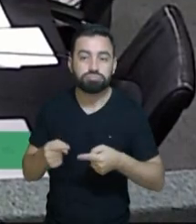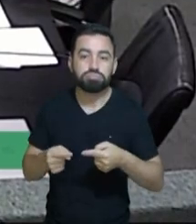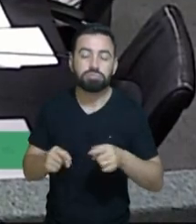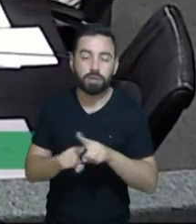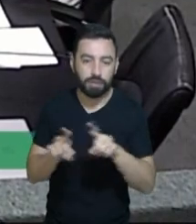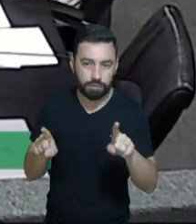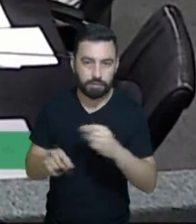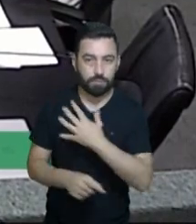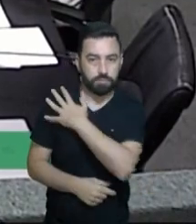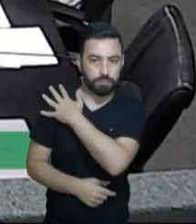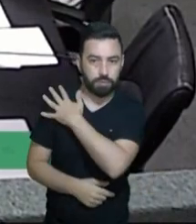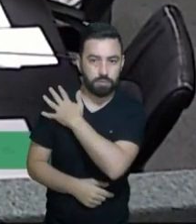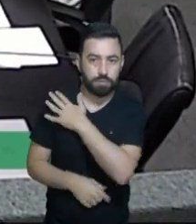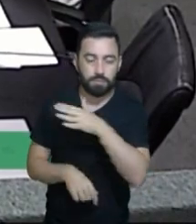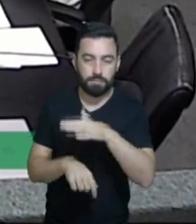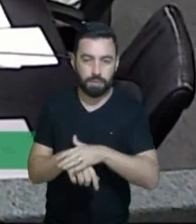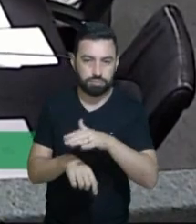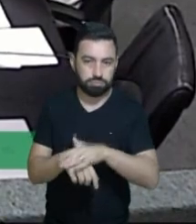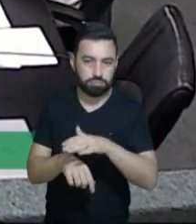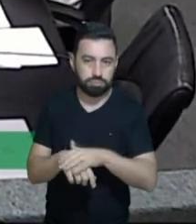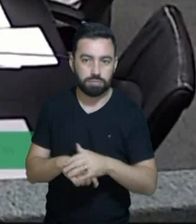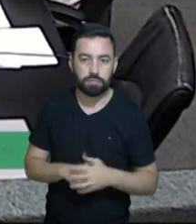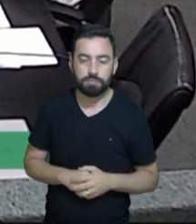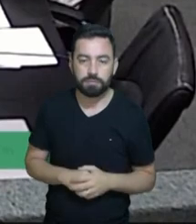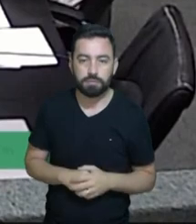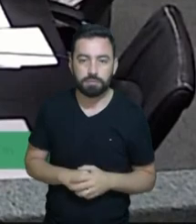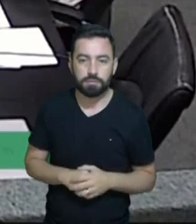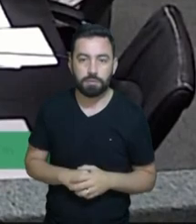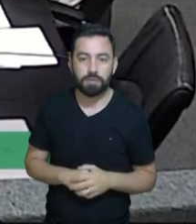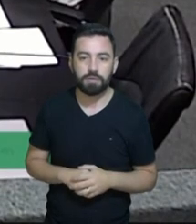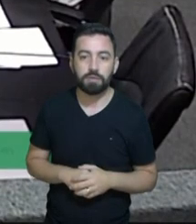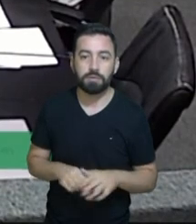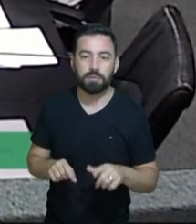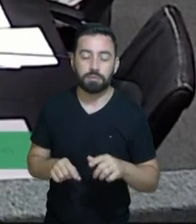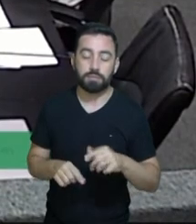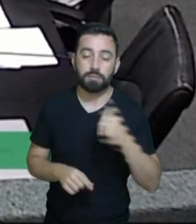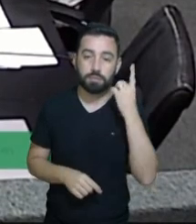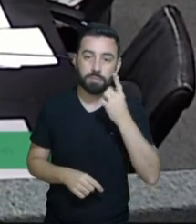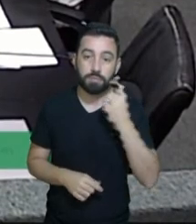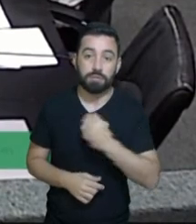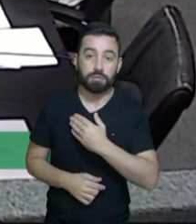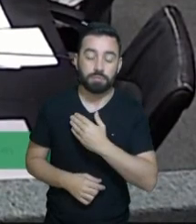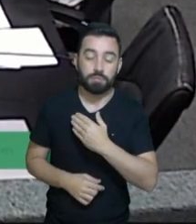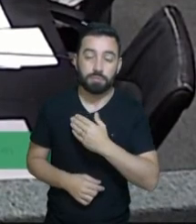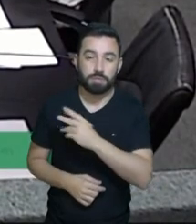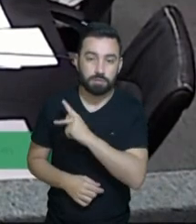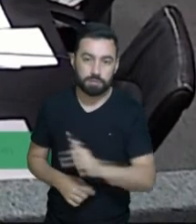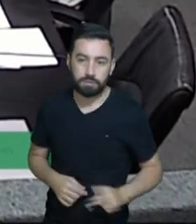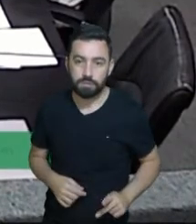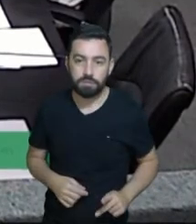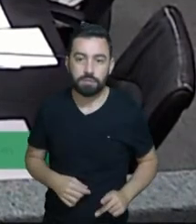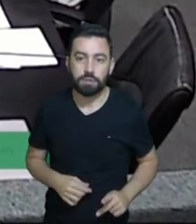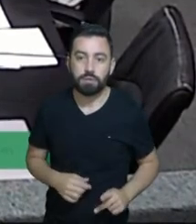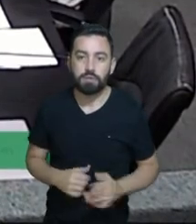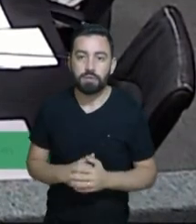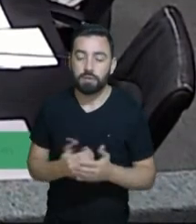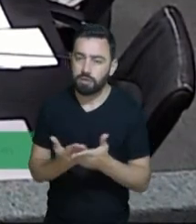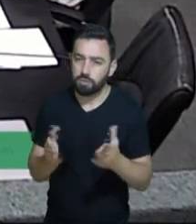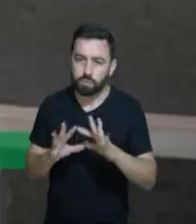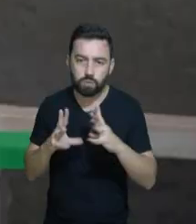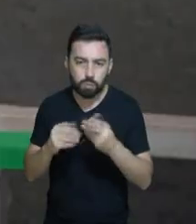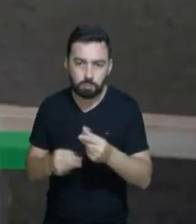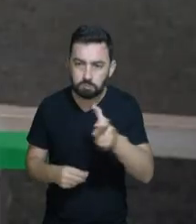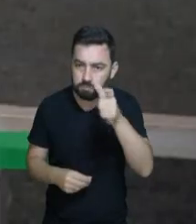Bernardes autor da matéria Bom dia Deputado Presidente caro colega Camilo a todos aqueles que nos acompanham